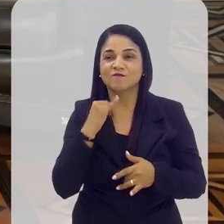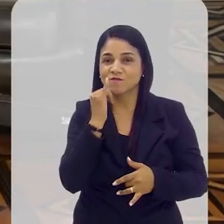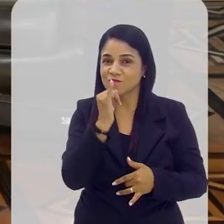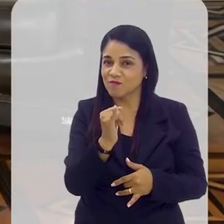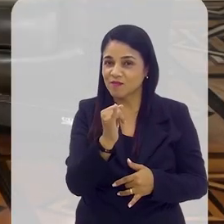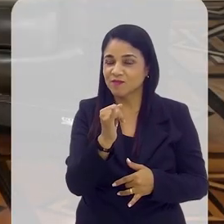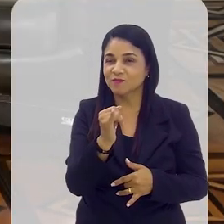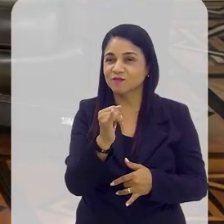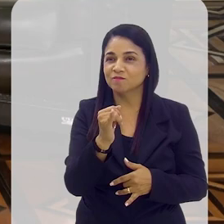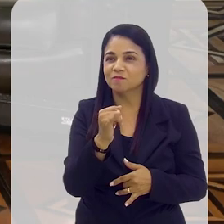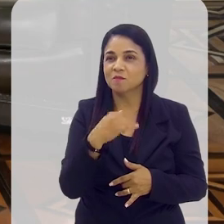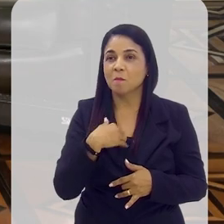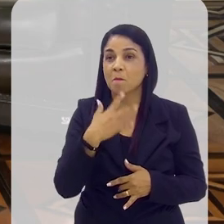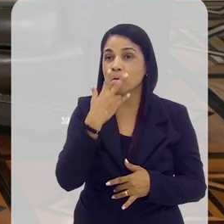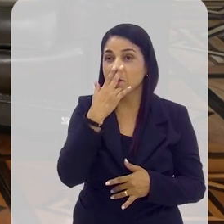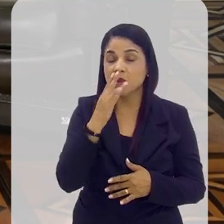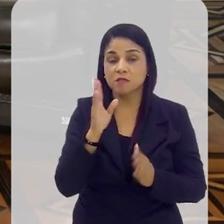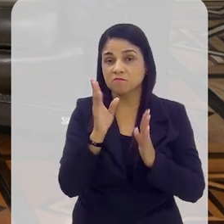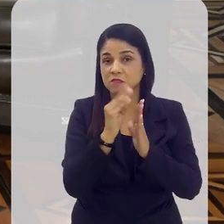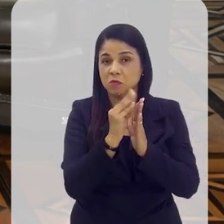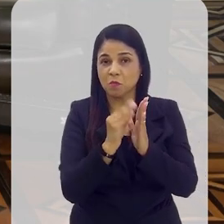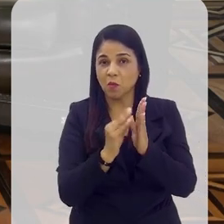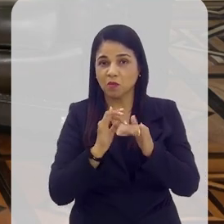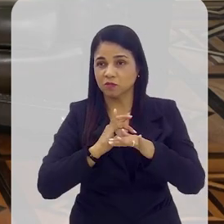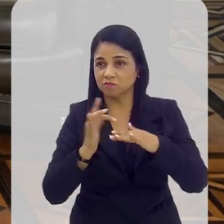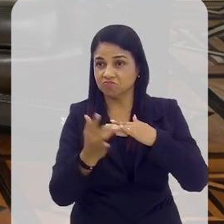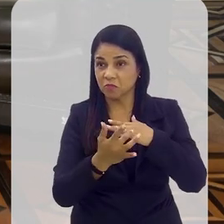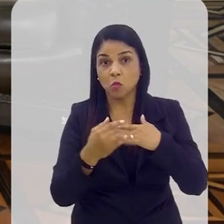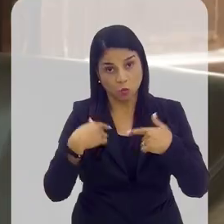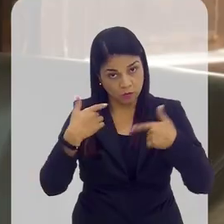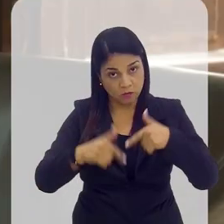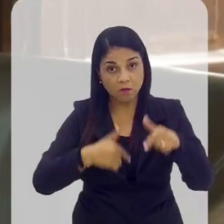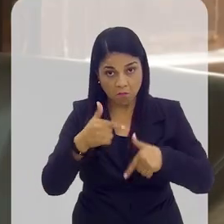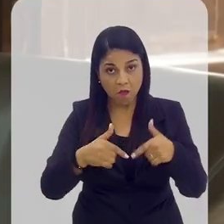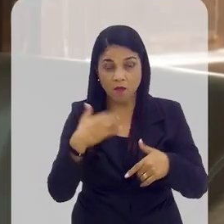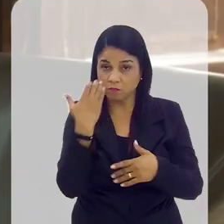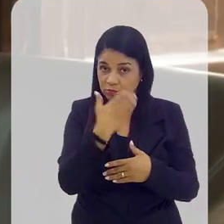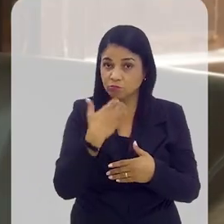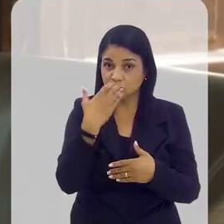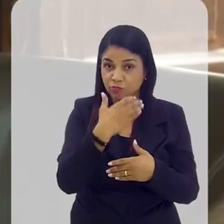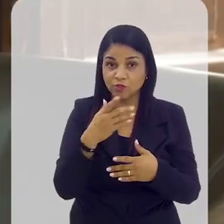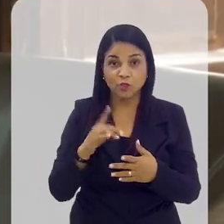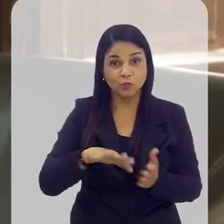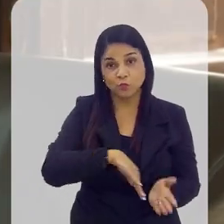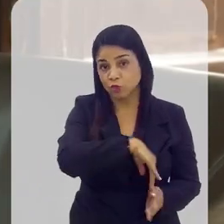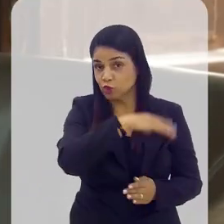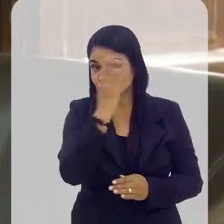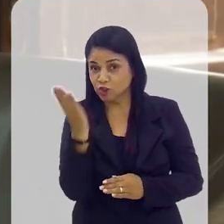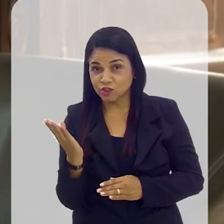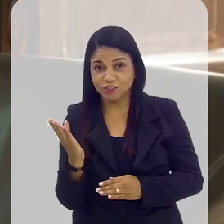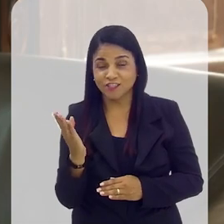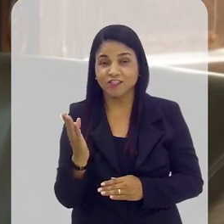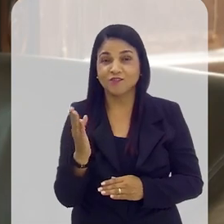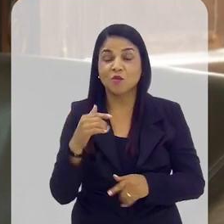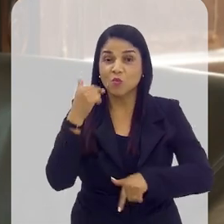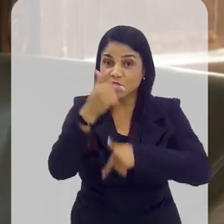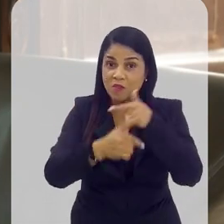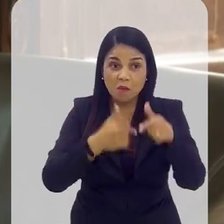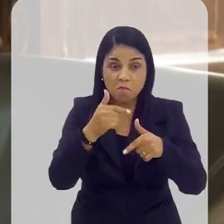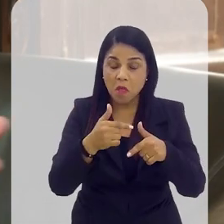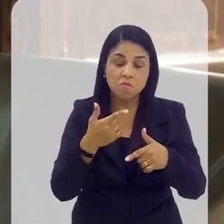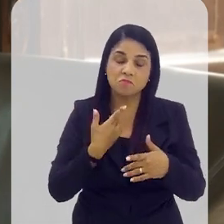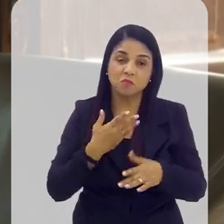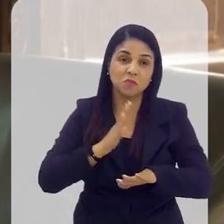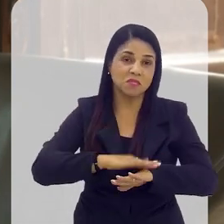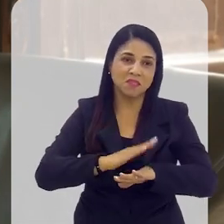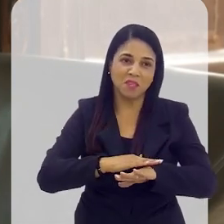o pessoal até fala muito, Cláudio, parece que você não posta nada e que você não trabalha com música. Eu falei, não, eu trabalho com música o dia todo, né?